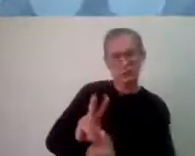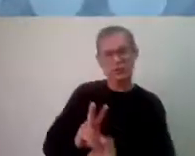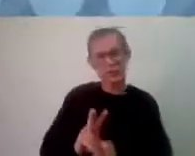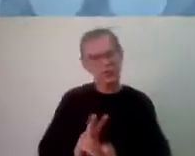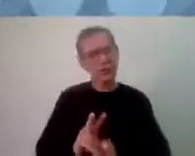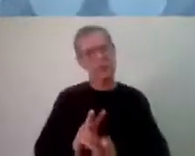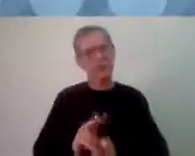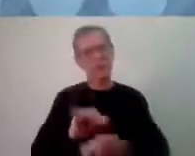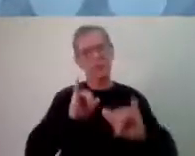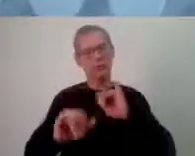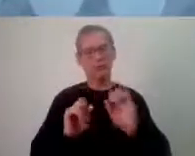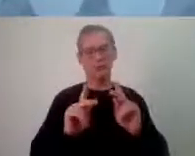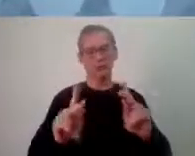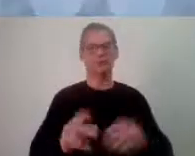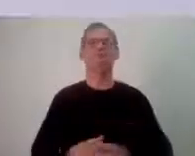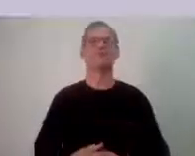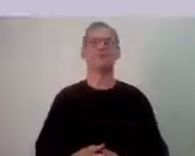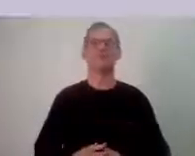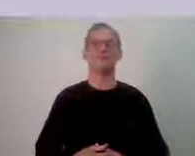pequenos detalhes.